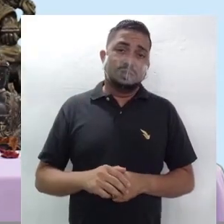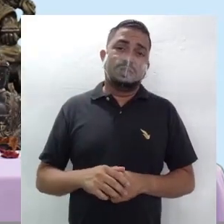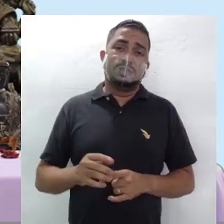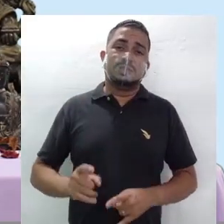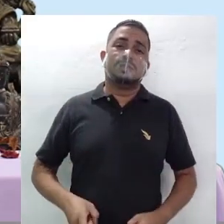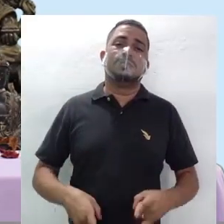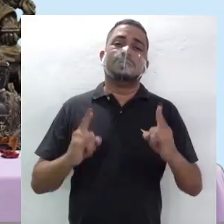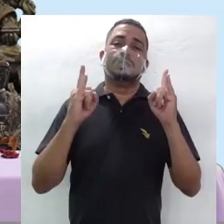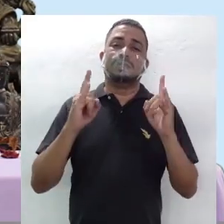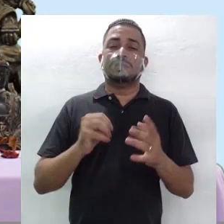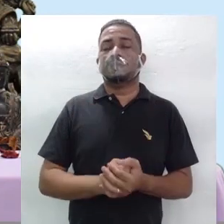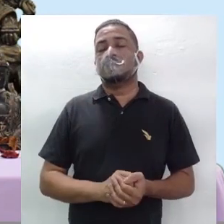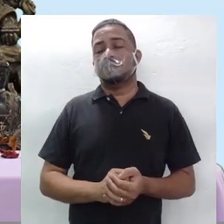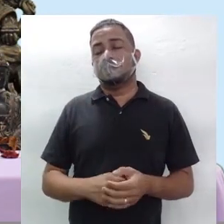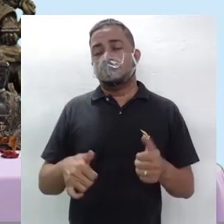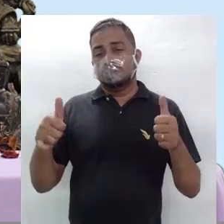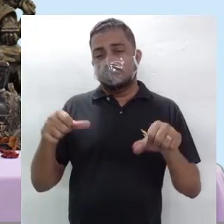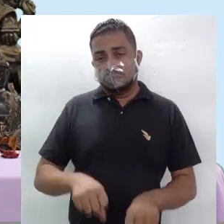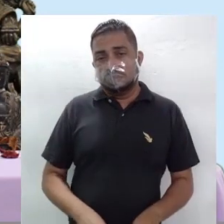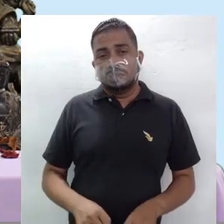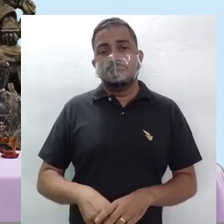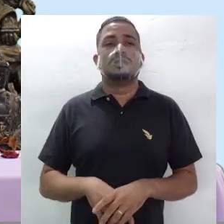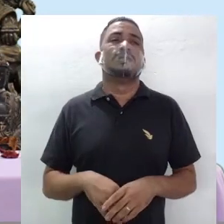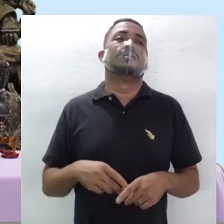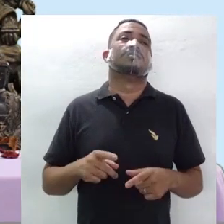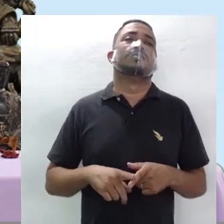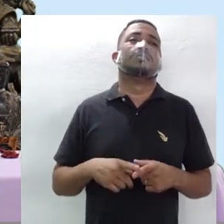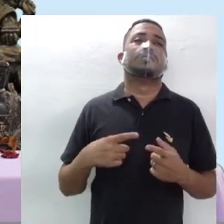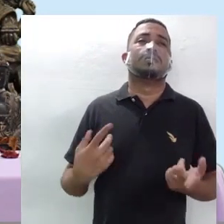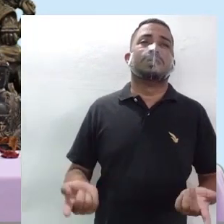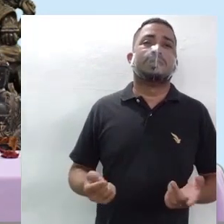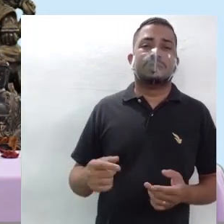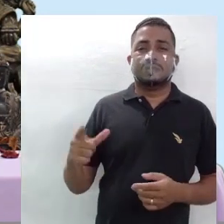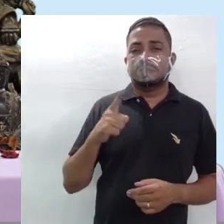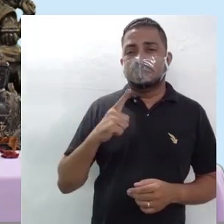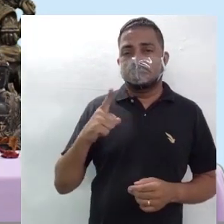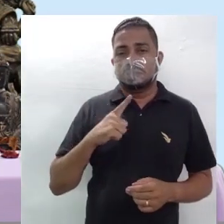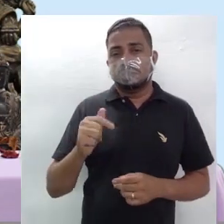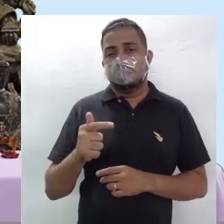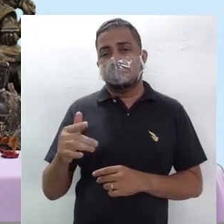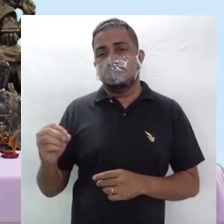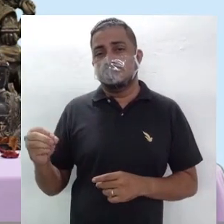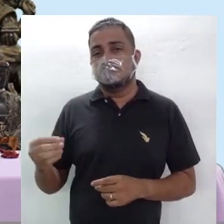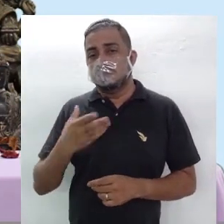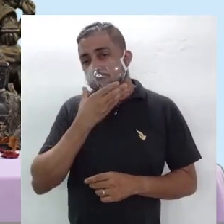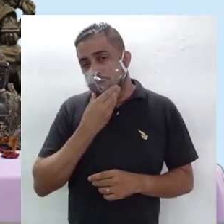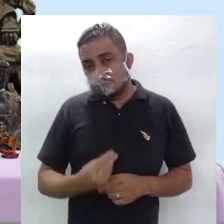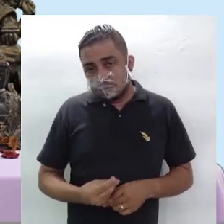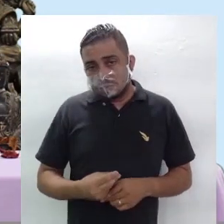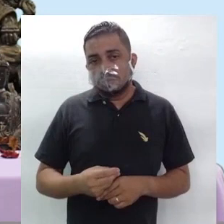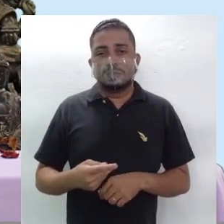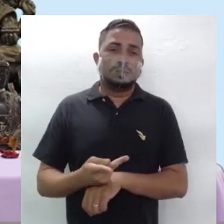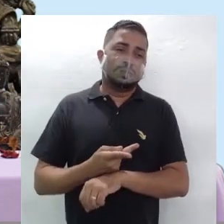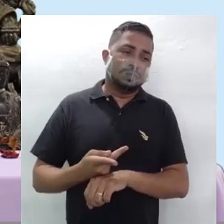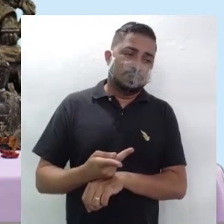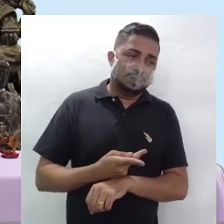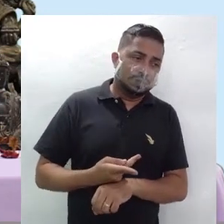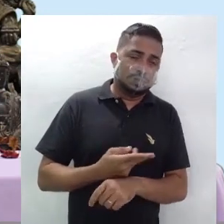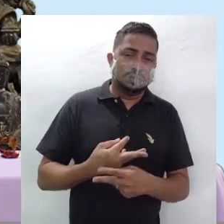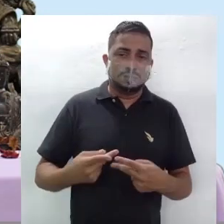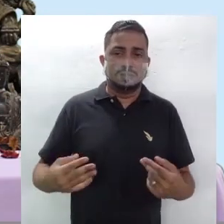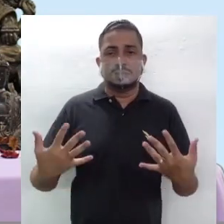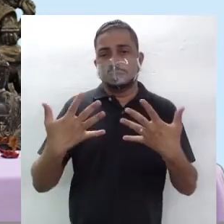era desse prédio ele cair. Mas existe a ação do homem em busca dos